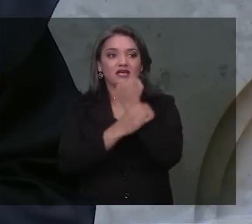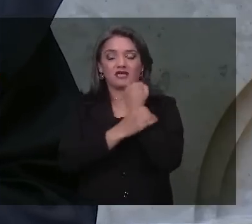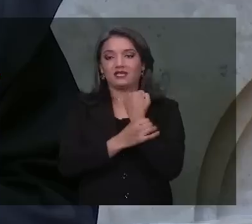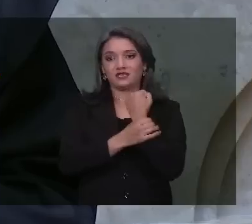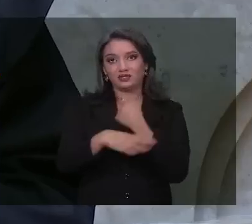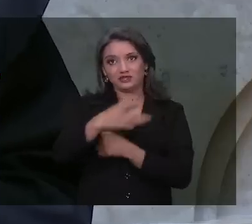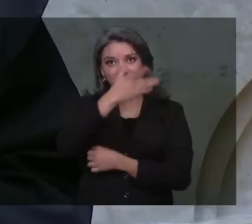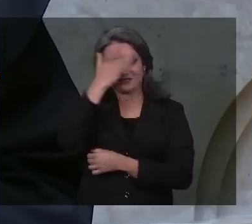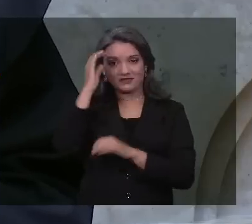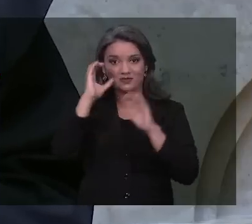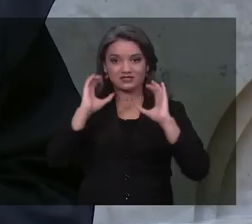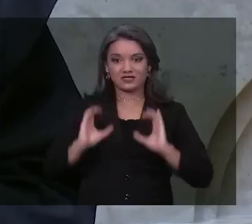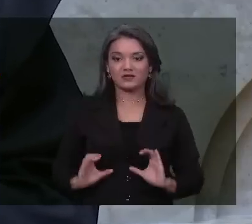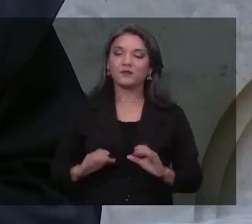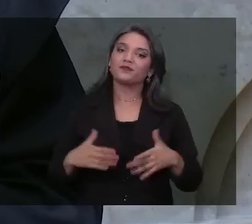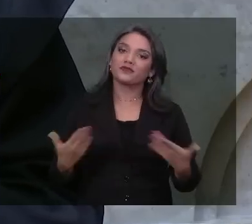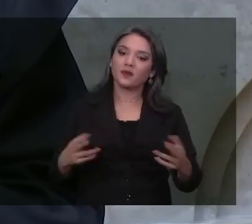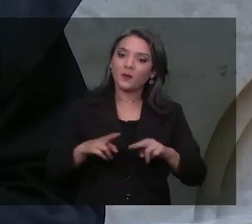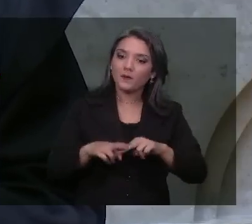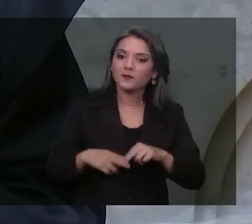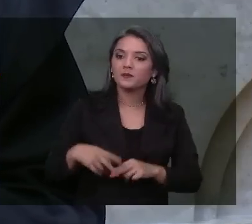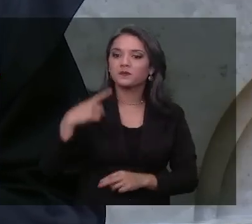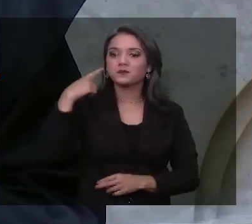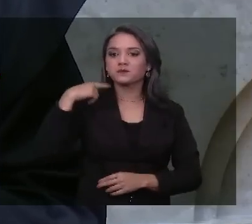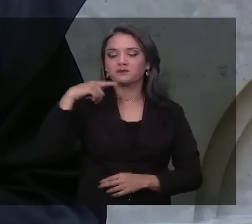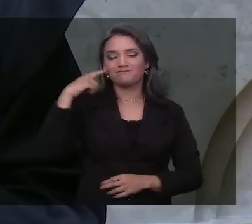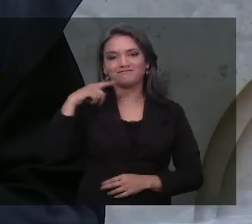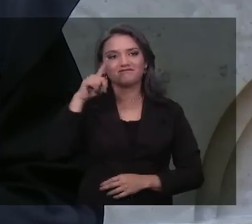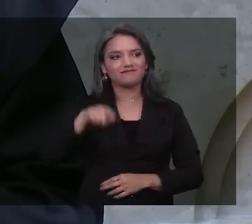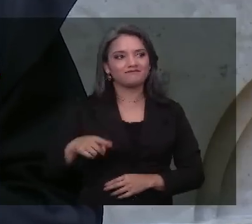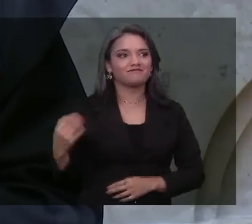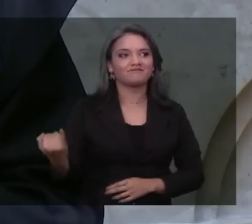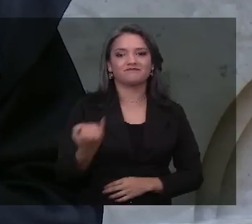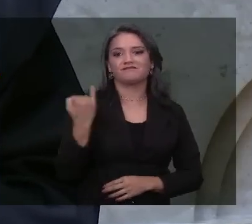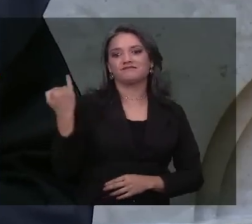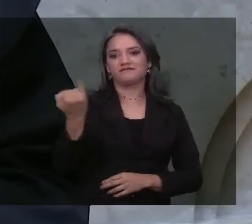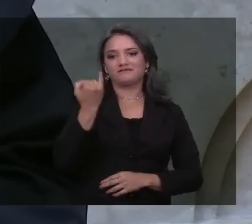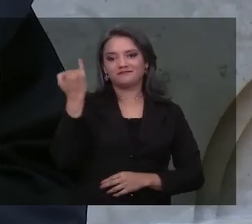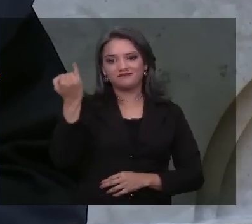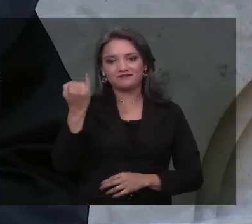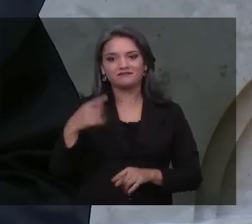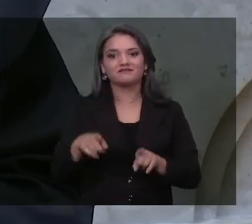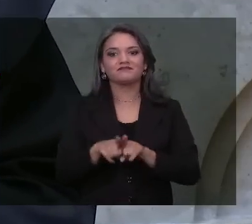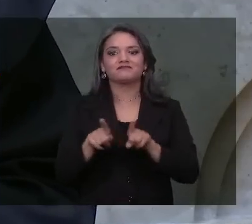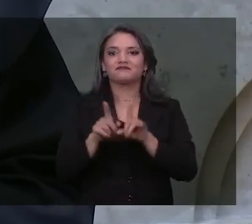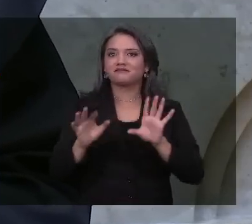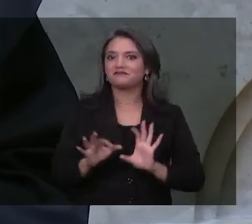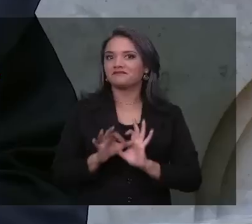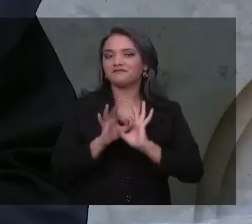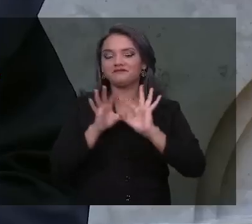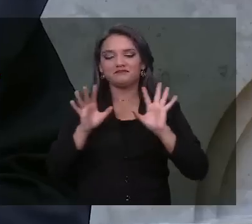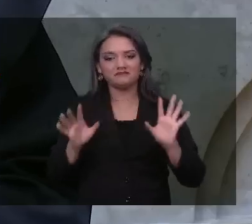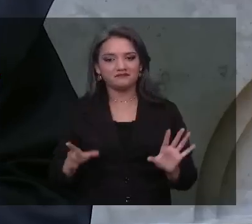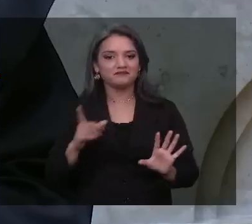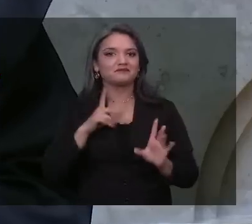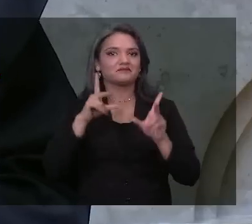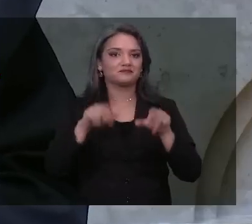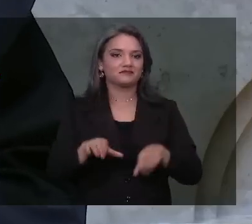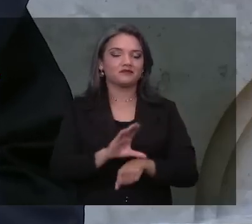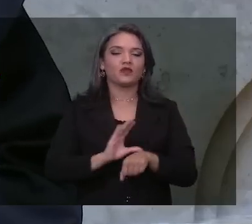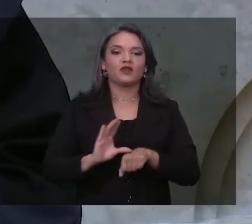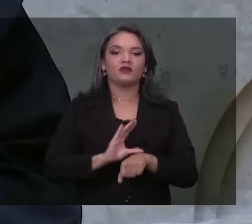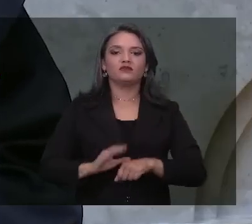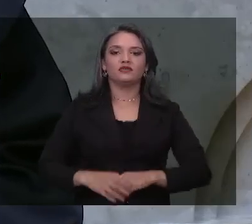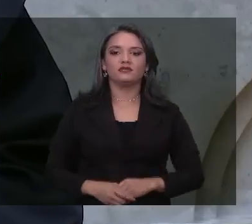E, para isso, a advocacia é essencial e indispensável, como determina a Constituição